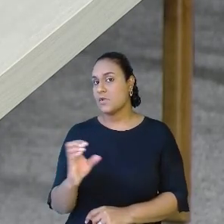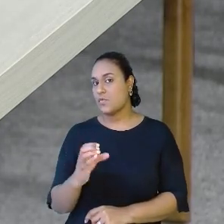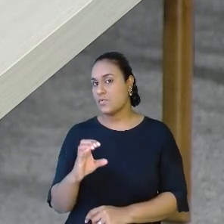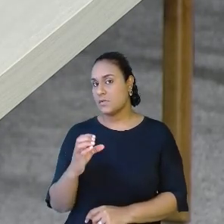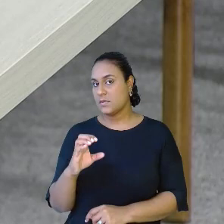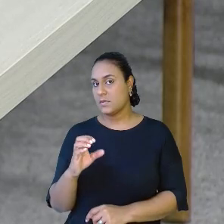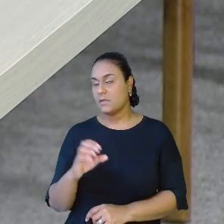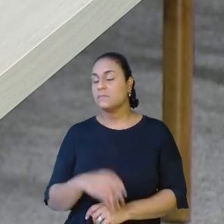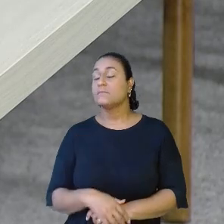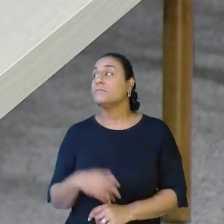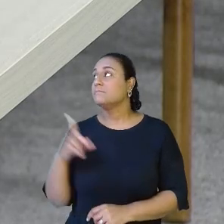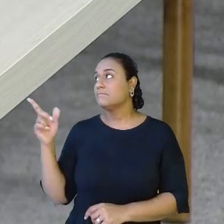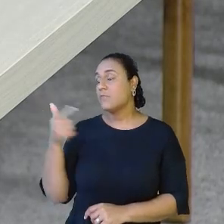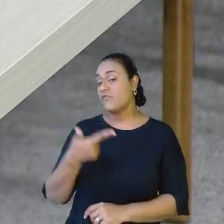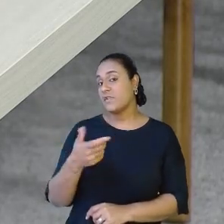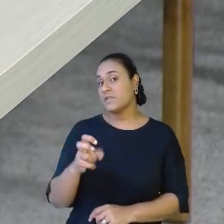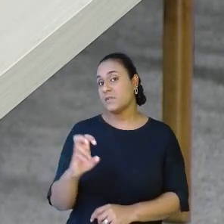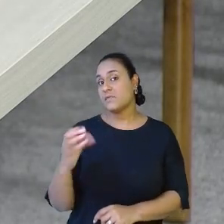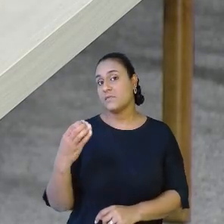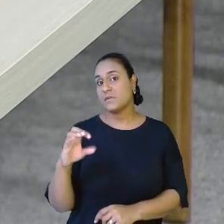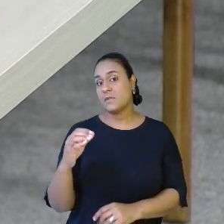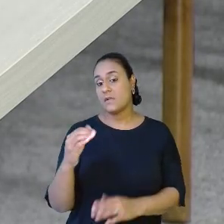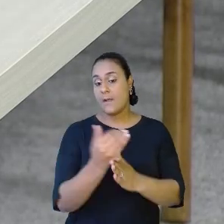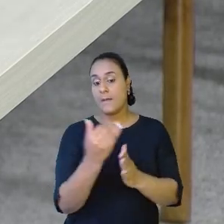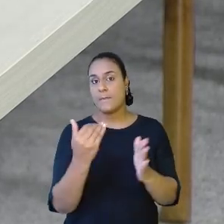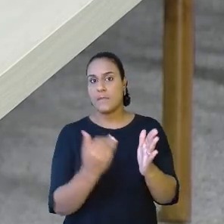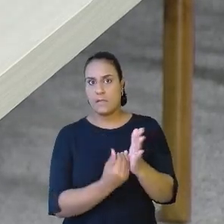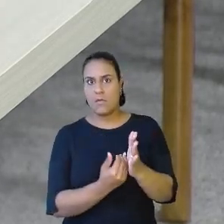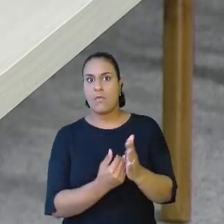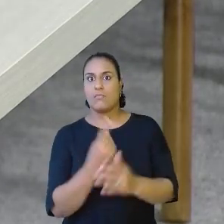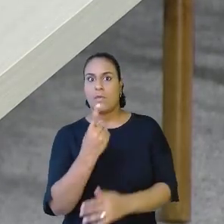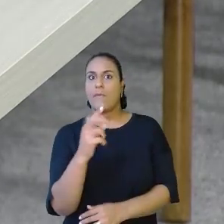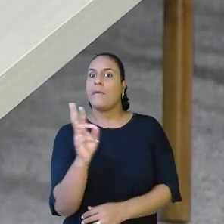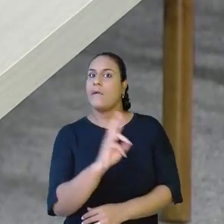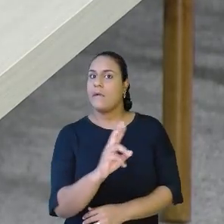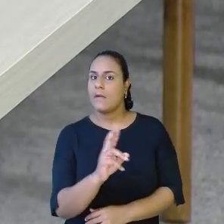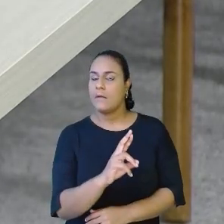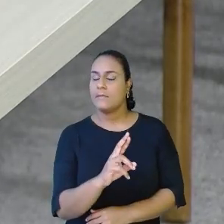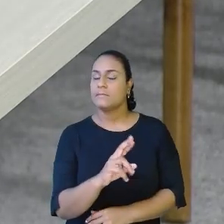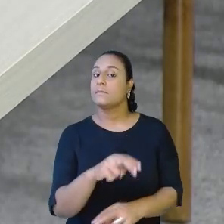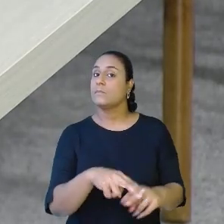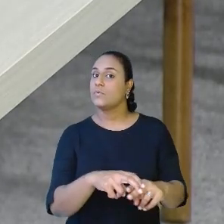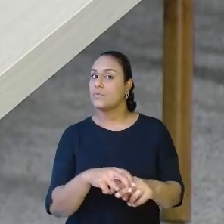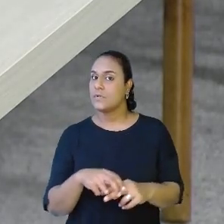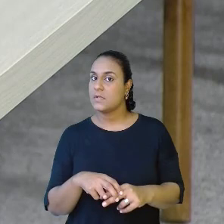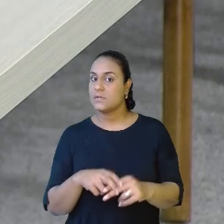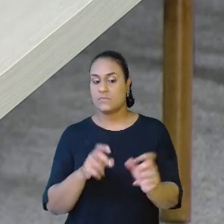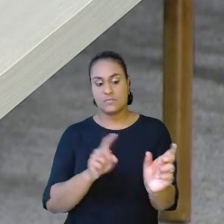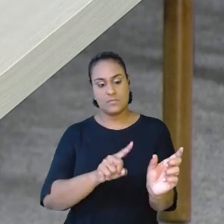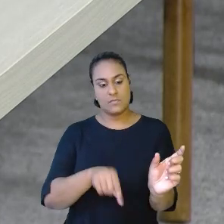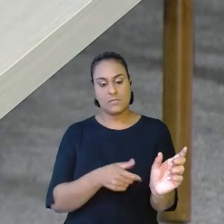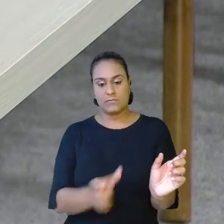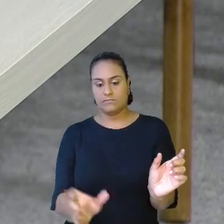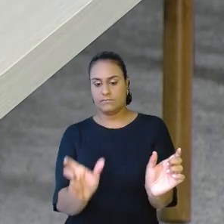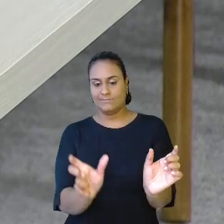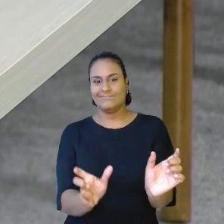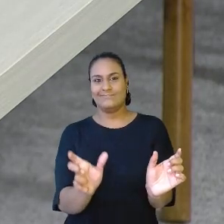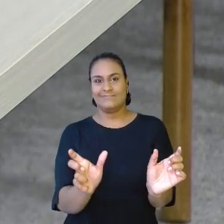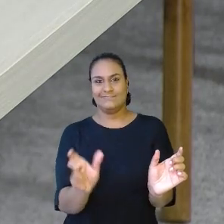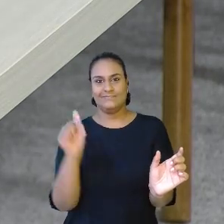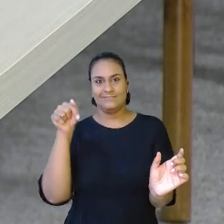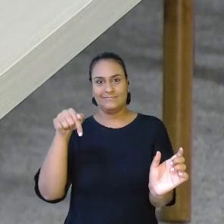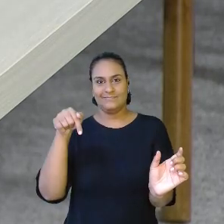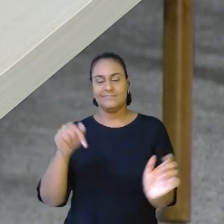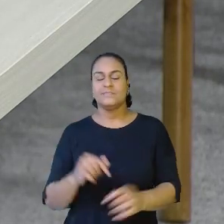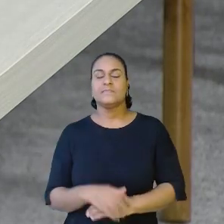R$121,25. O 25 centavos é menor do que o real, por isso ela está na parte decimal.